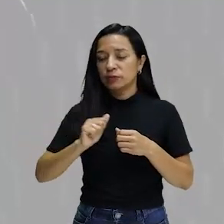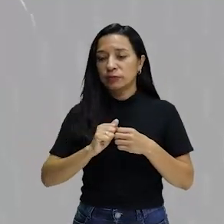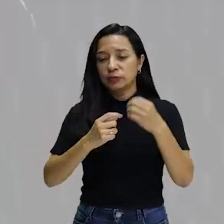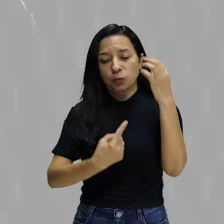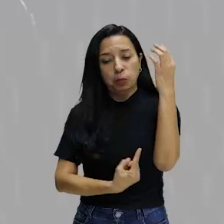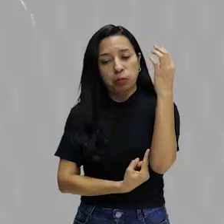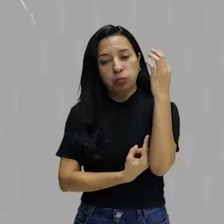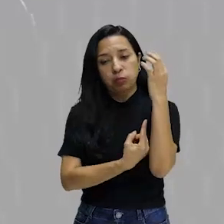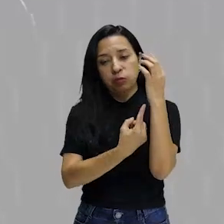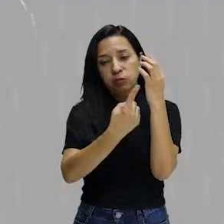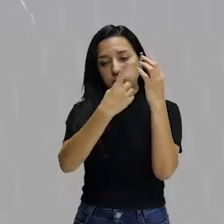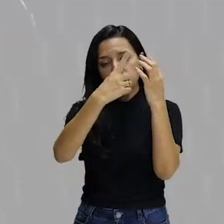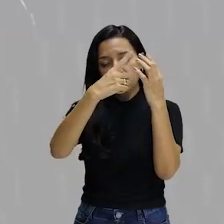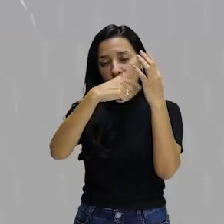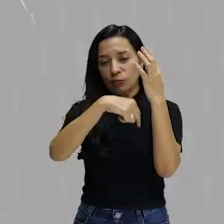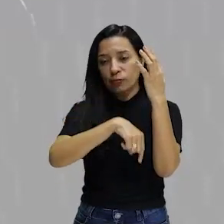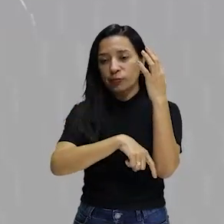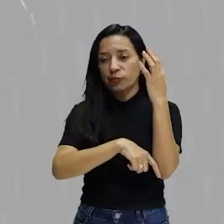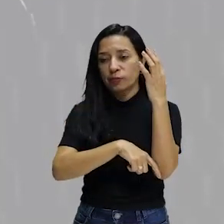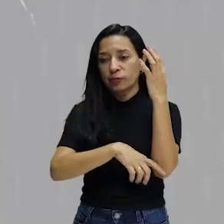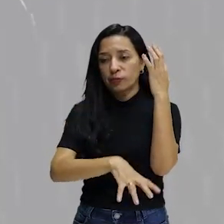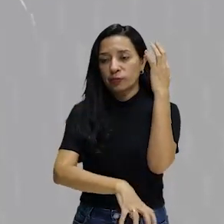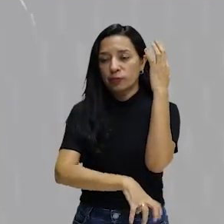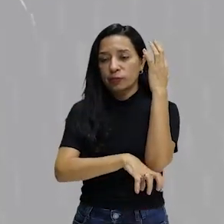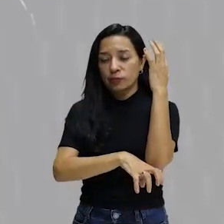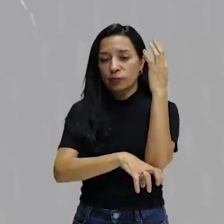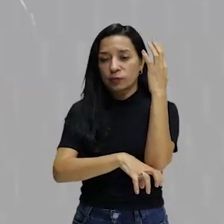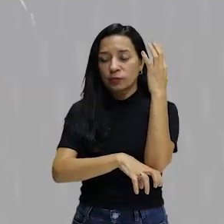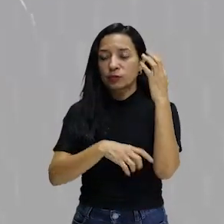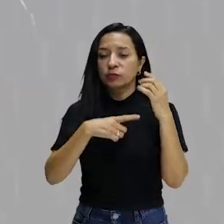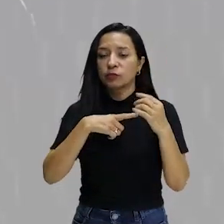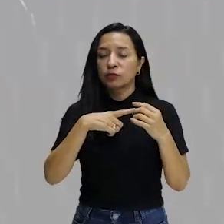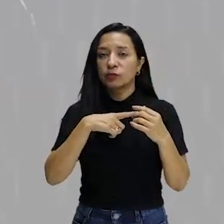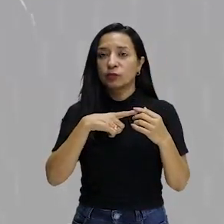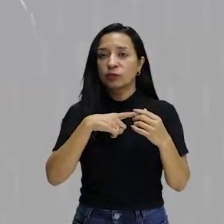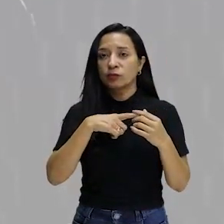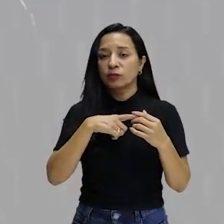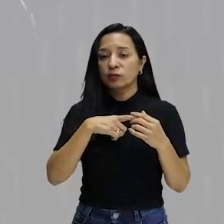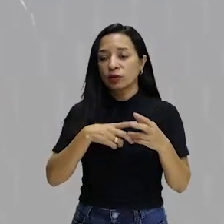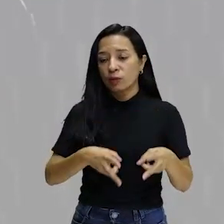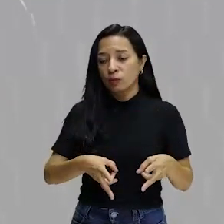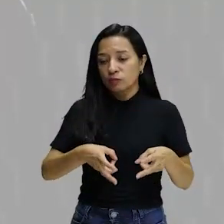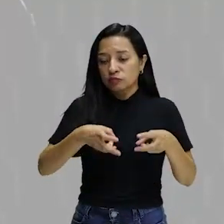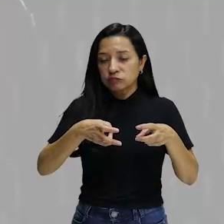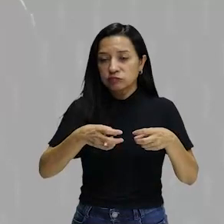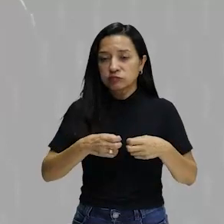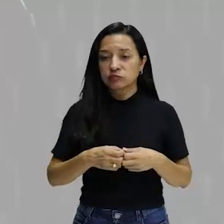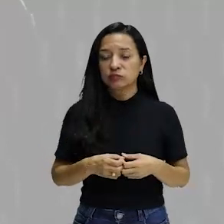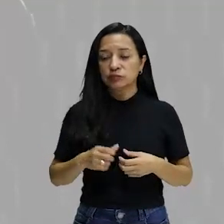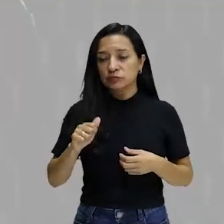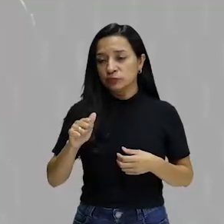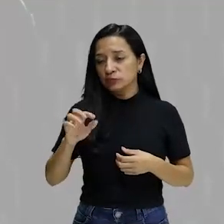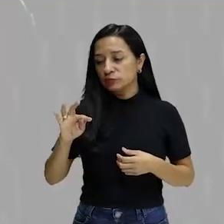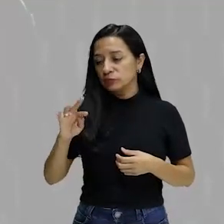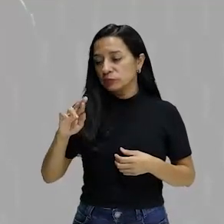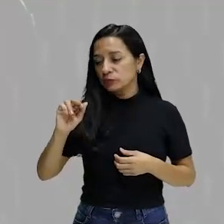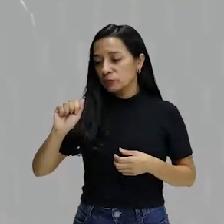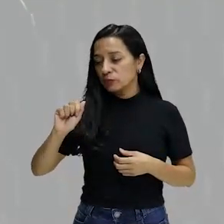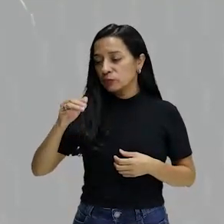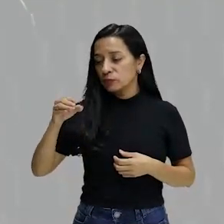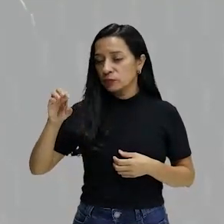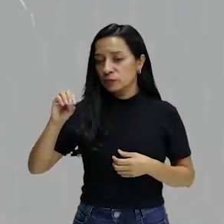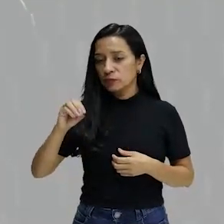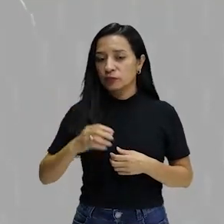condutor xilema. E isso faz com que essa água tenha uma atração, né? Ela vai atrair